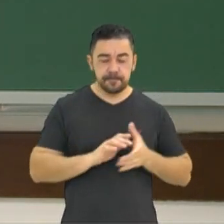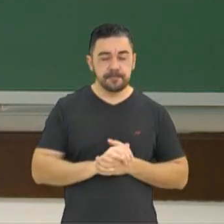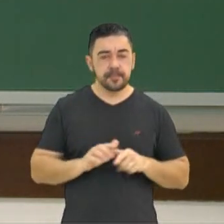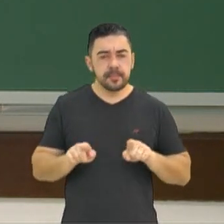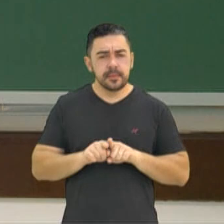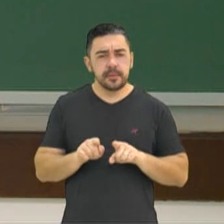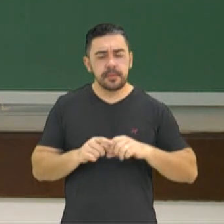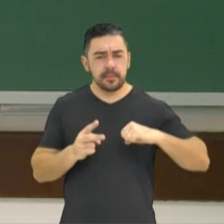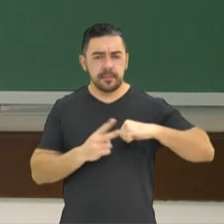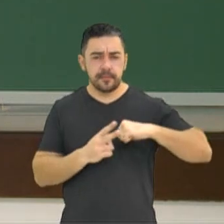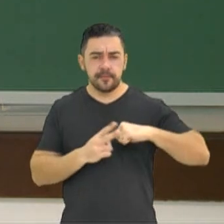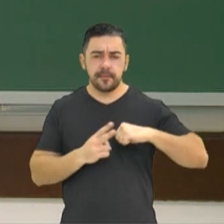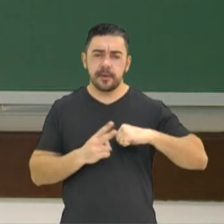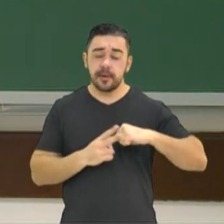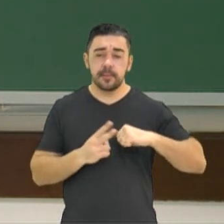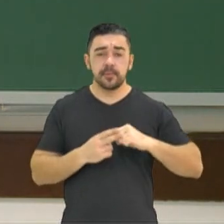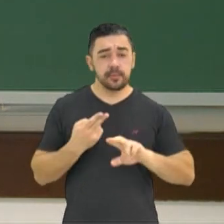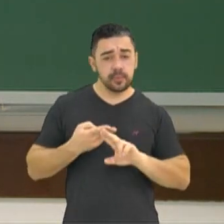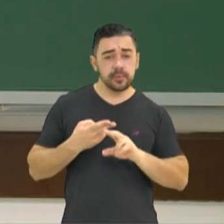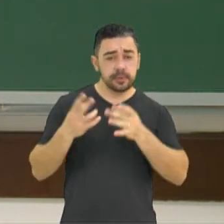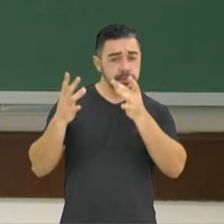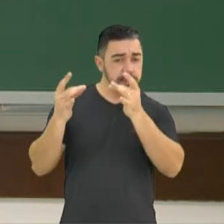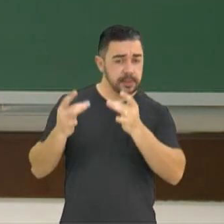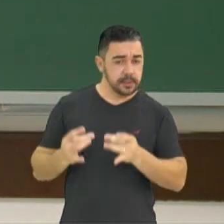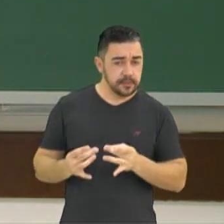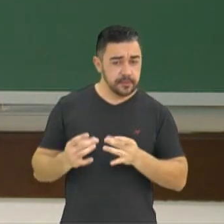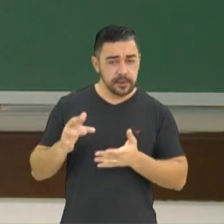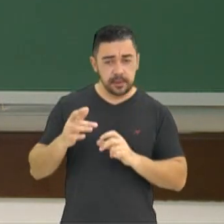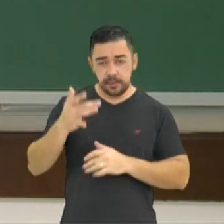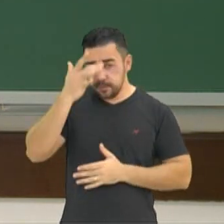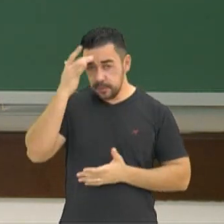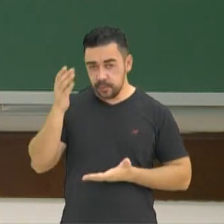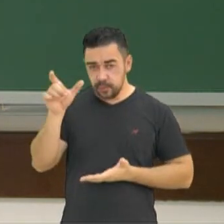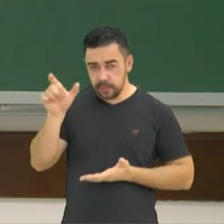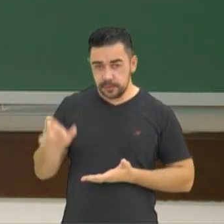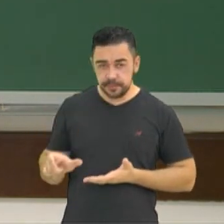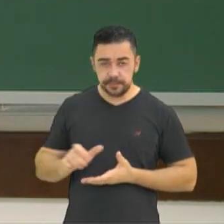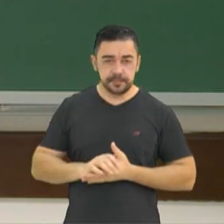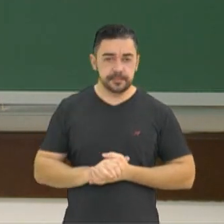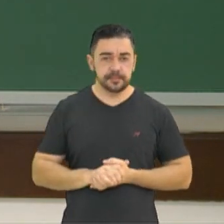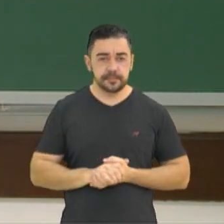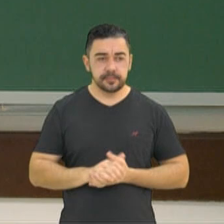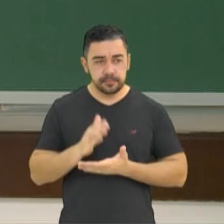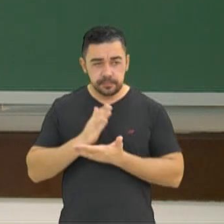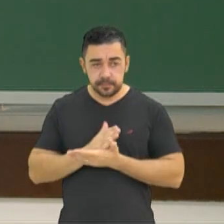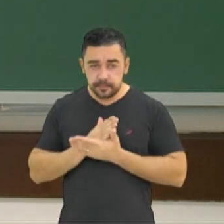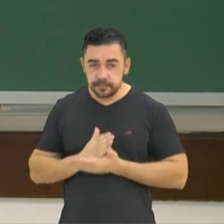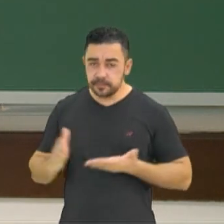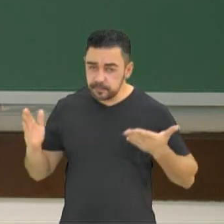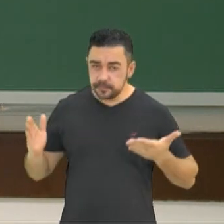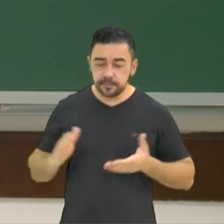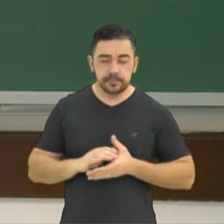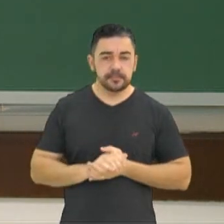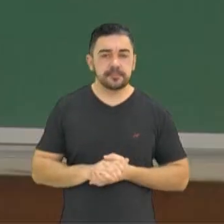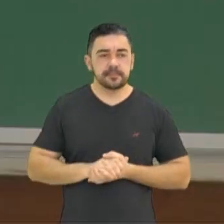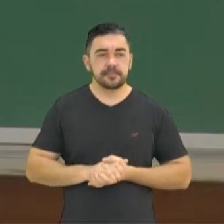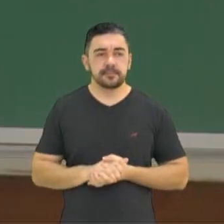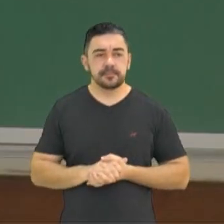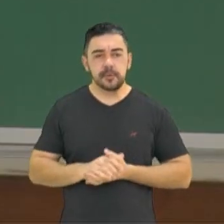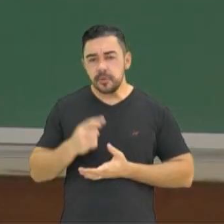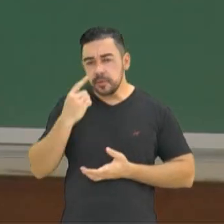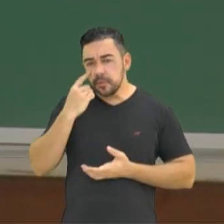para fazer essa descrição física das pessoas. Vamos começar? Então, mira